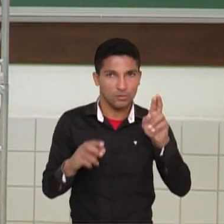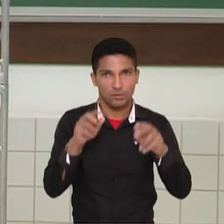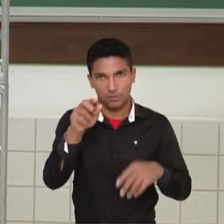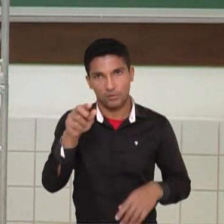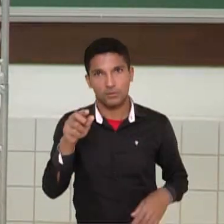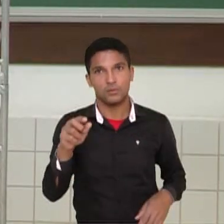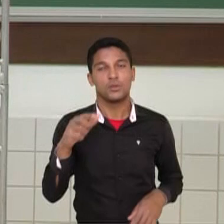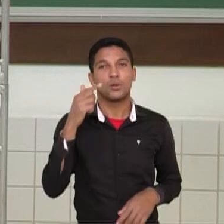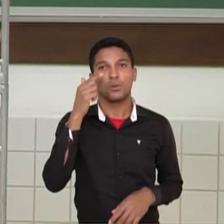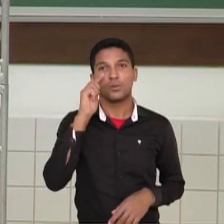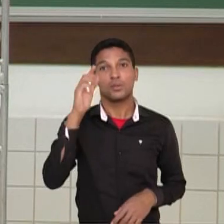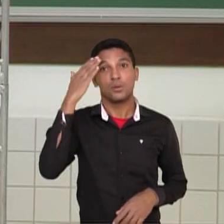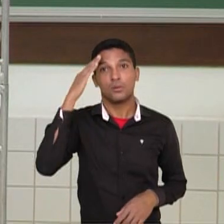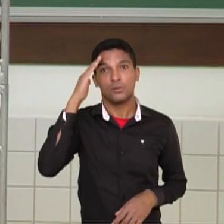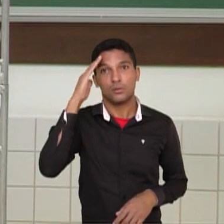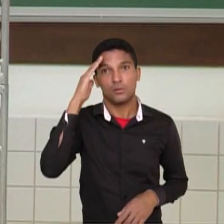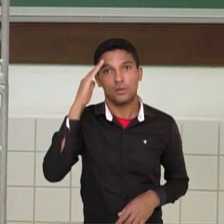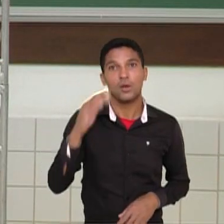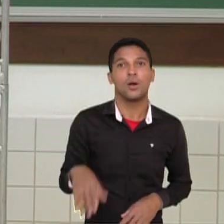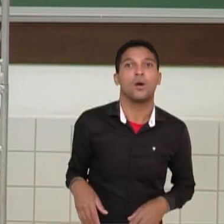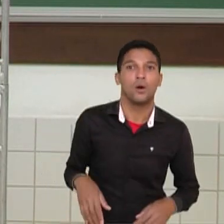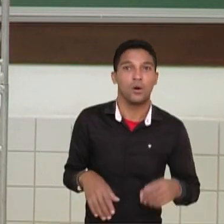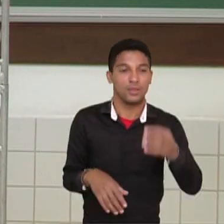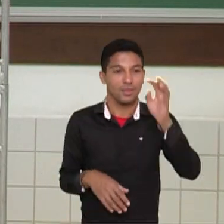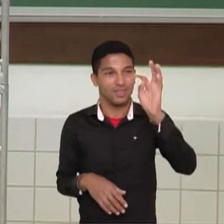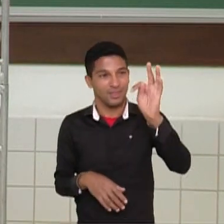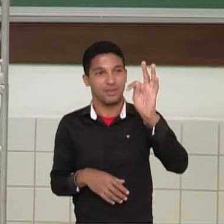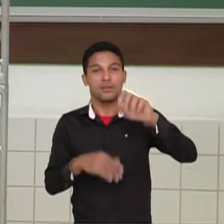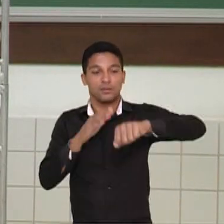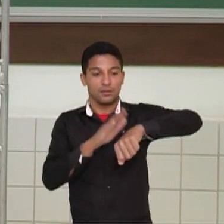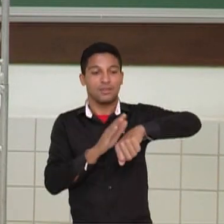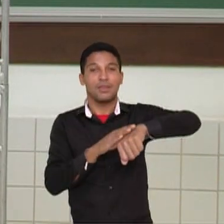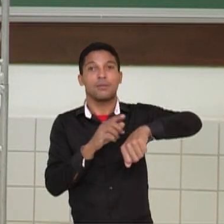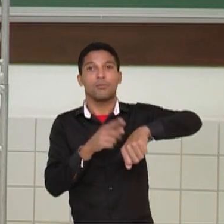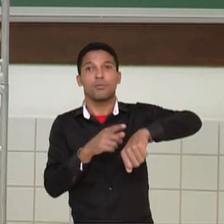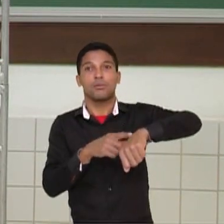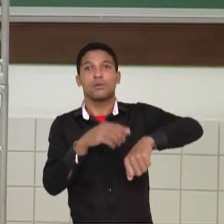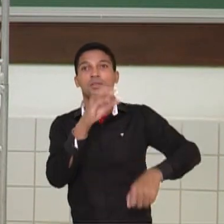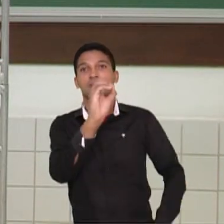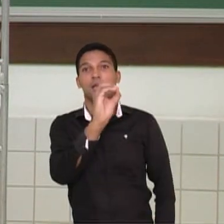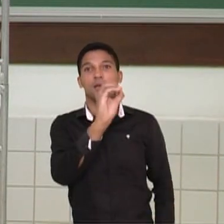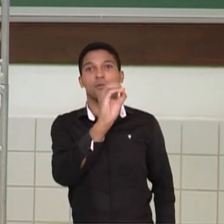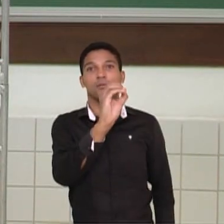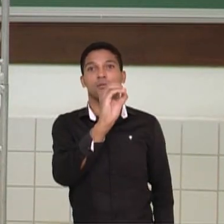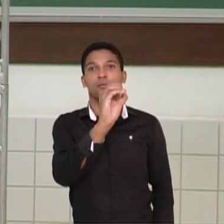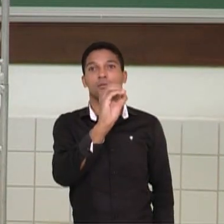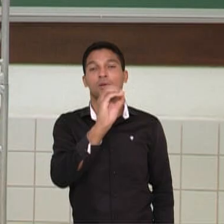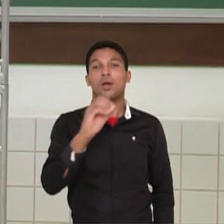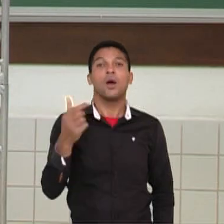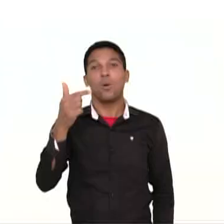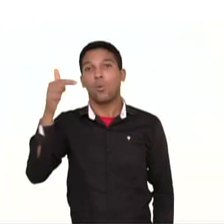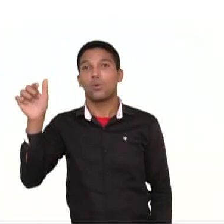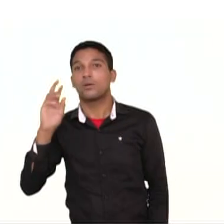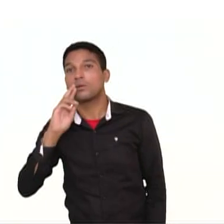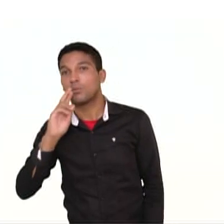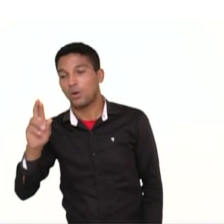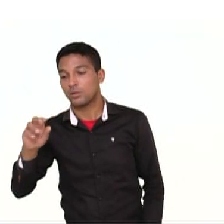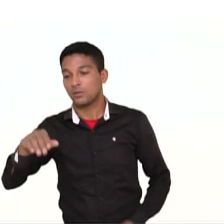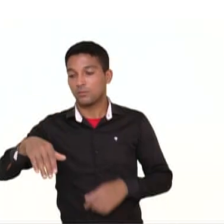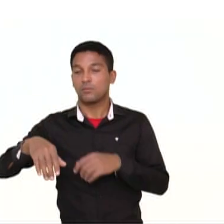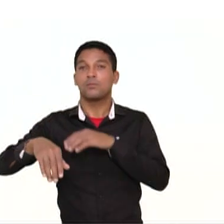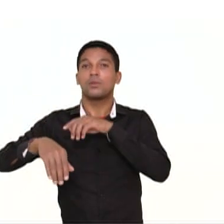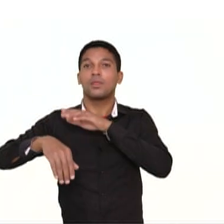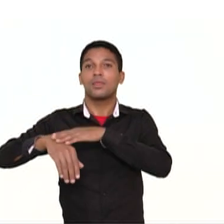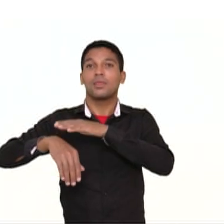Veja, encontrei duas respostas. Uma delas é o tempo zero e a outra é 12 minutos, não é isso? 12 minutos.